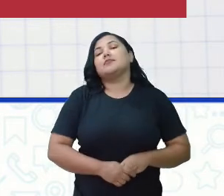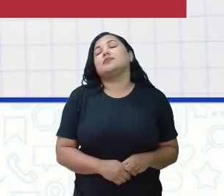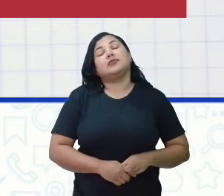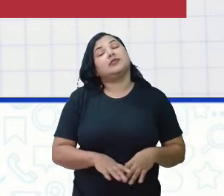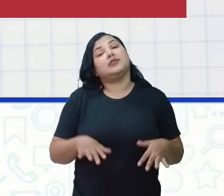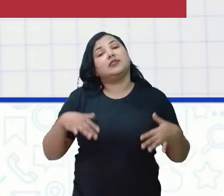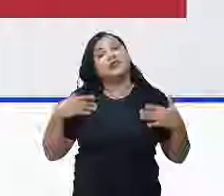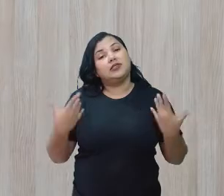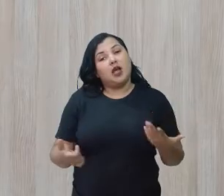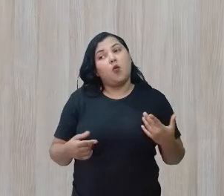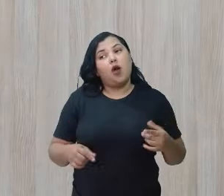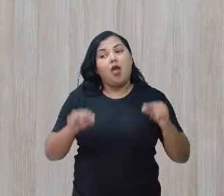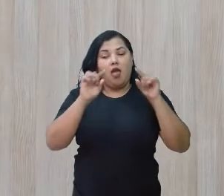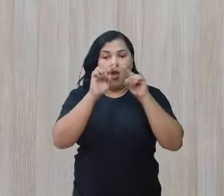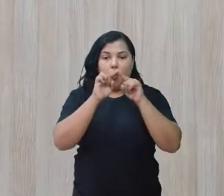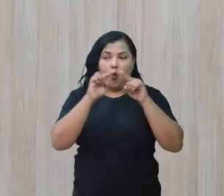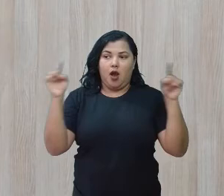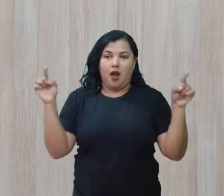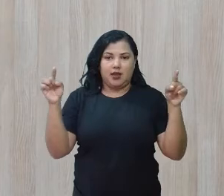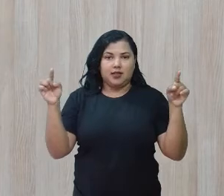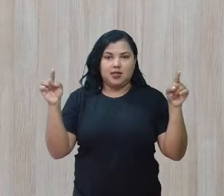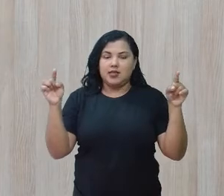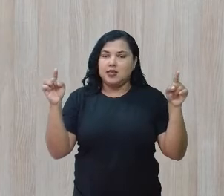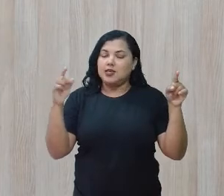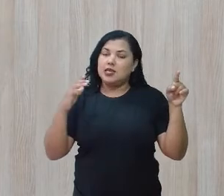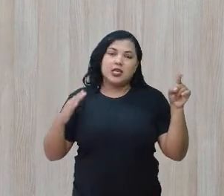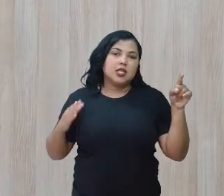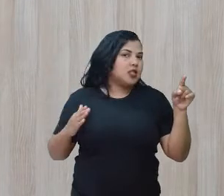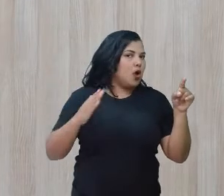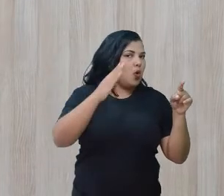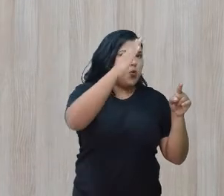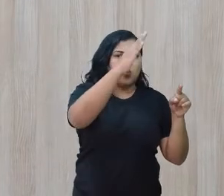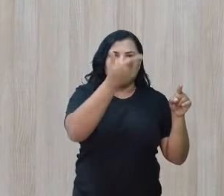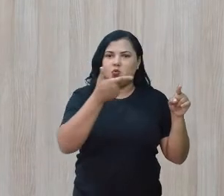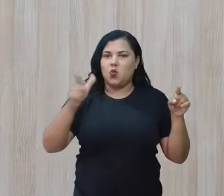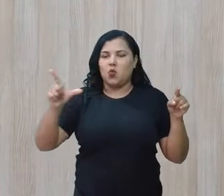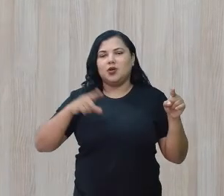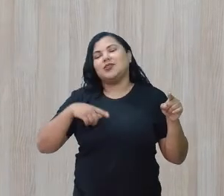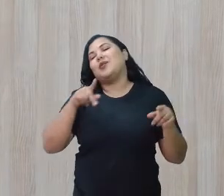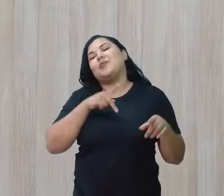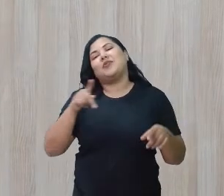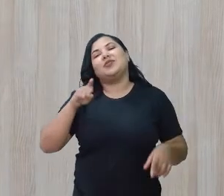seja, é uma reta que não cruza-se com outra. A professora Briane vai poder